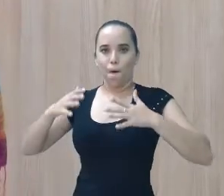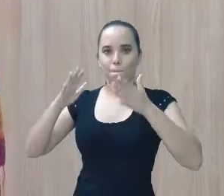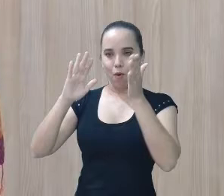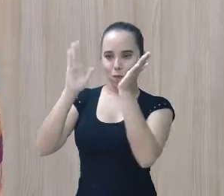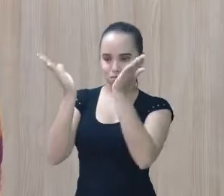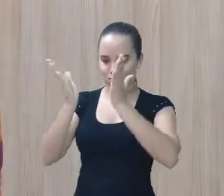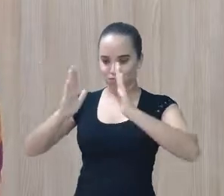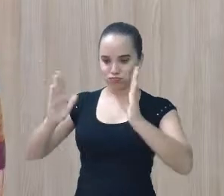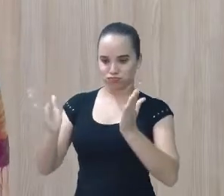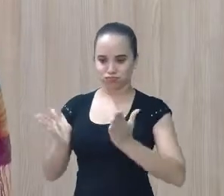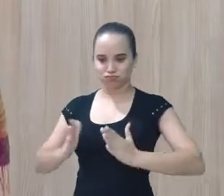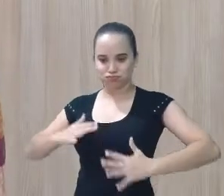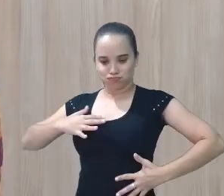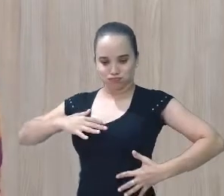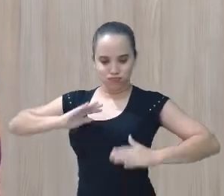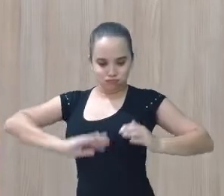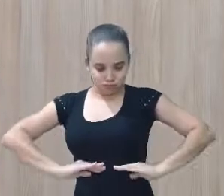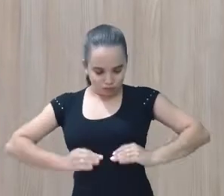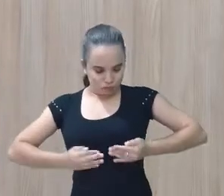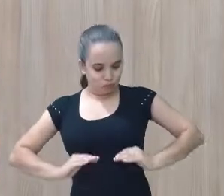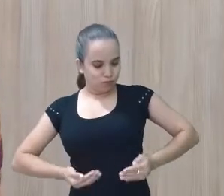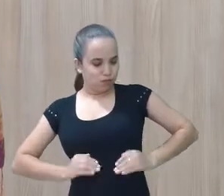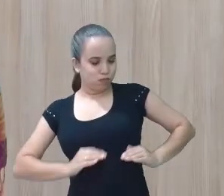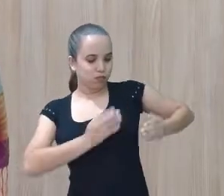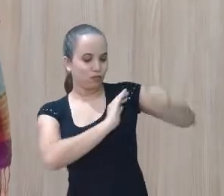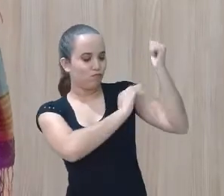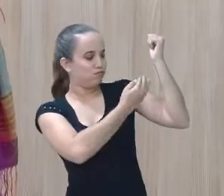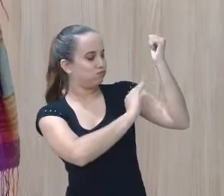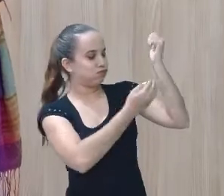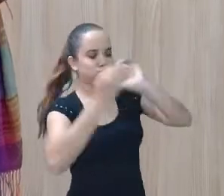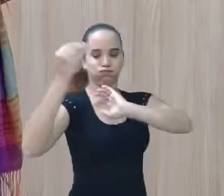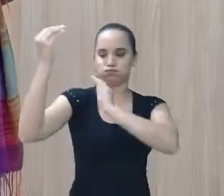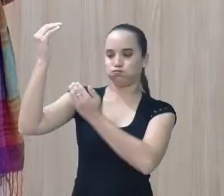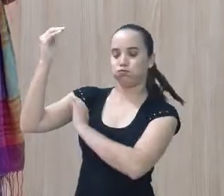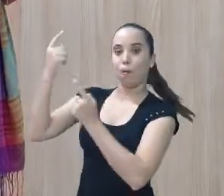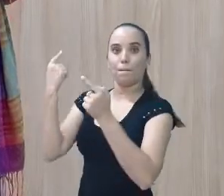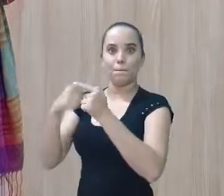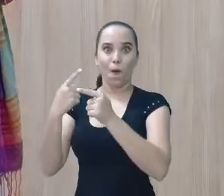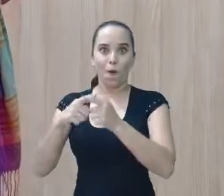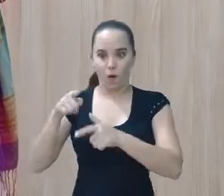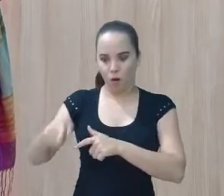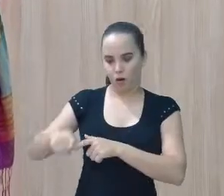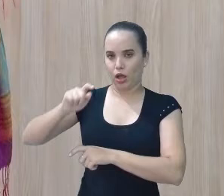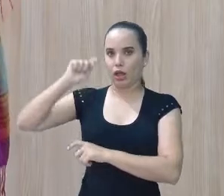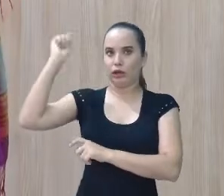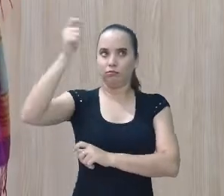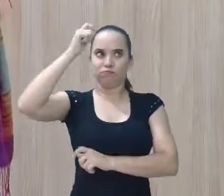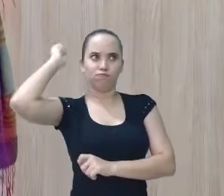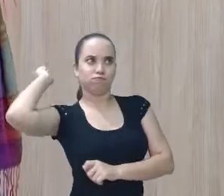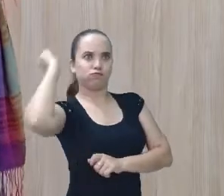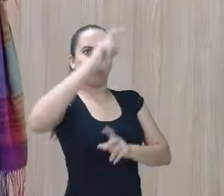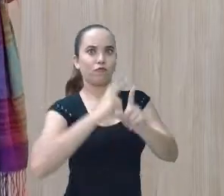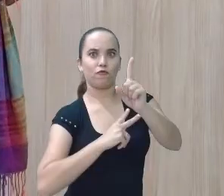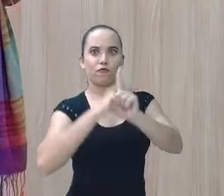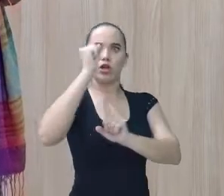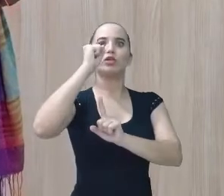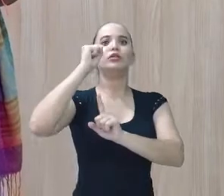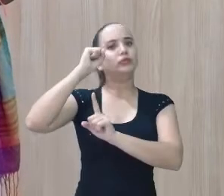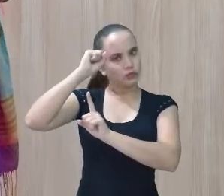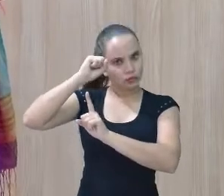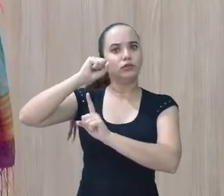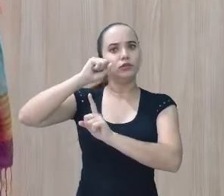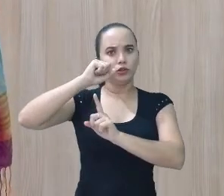vencer jogando a pedra, não é? Que meio que deu, dizem algumas pessoas, que deu origem